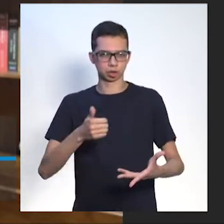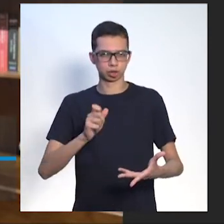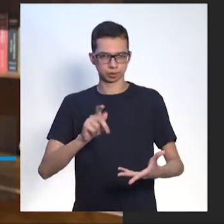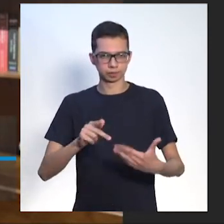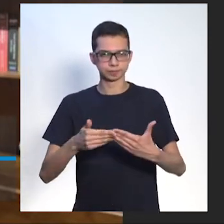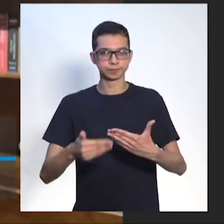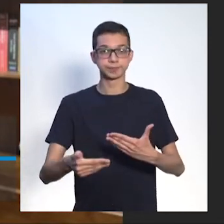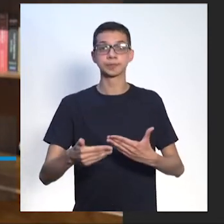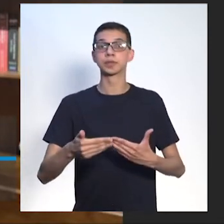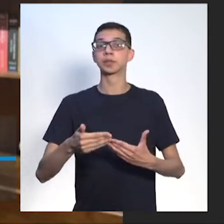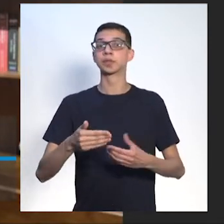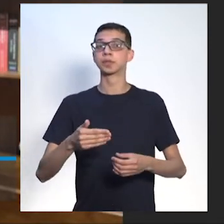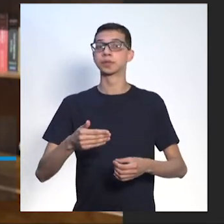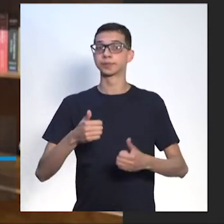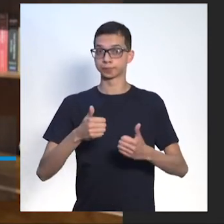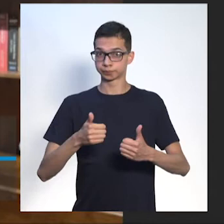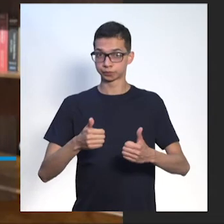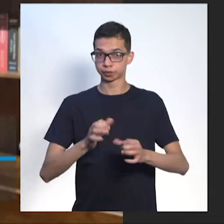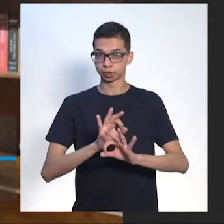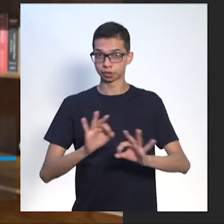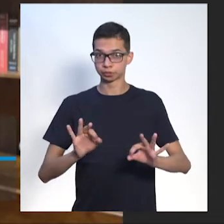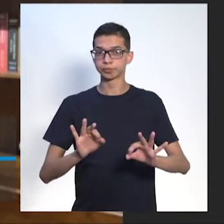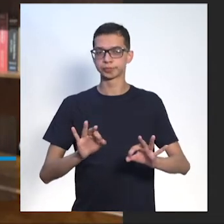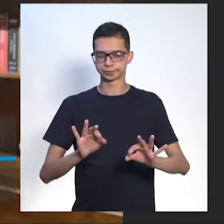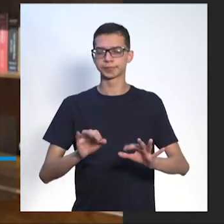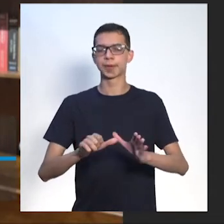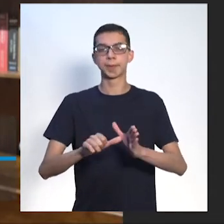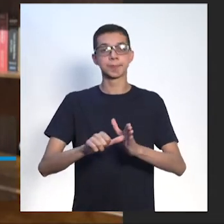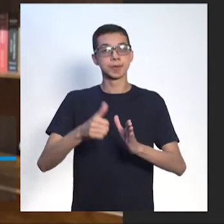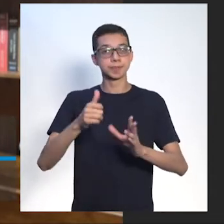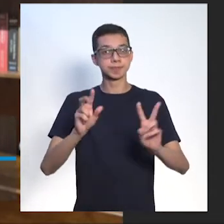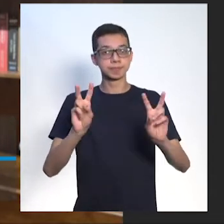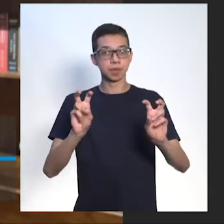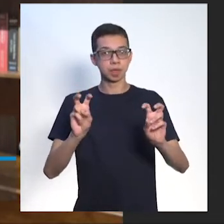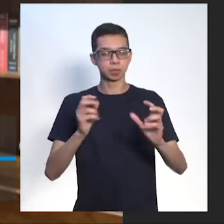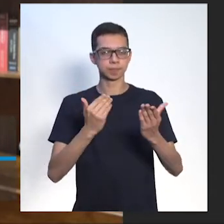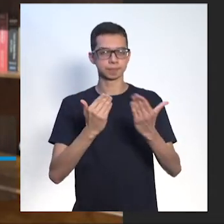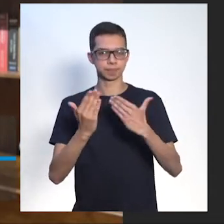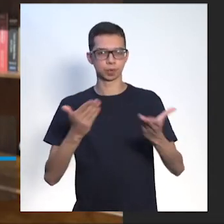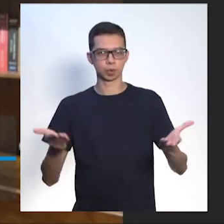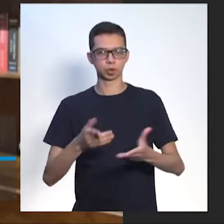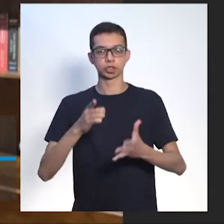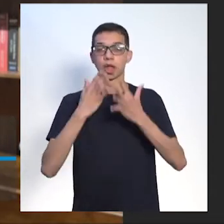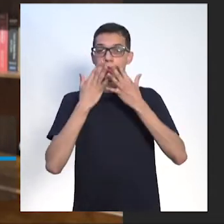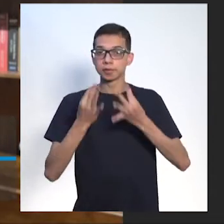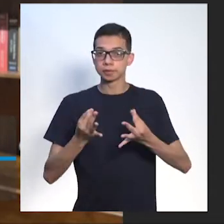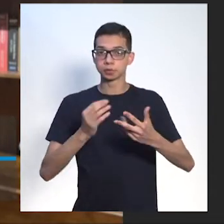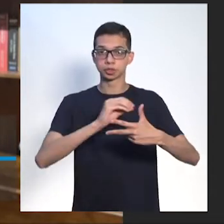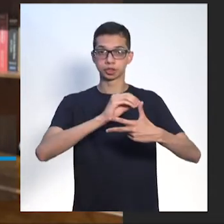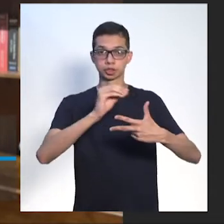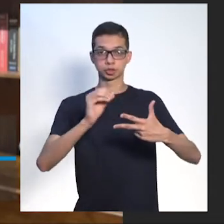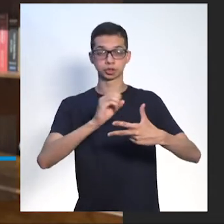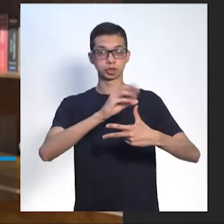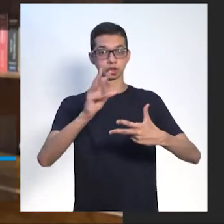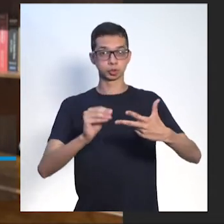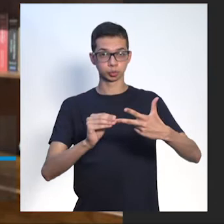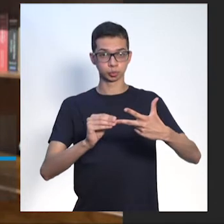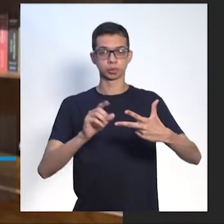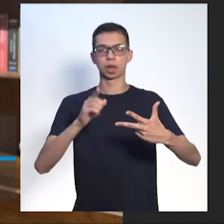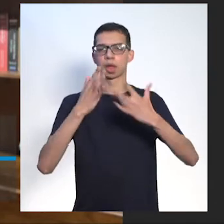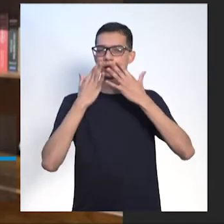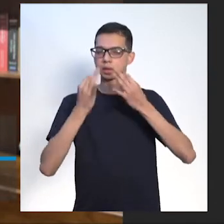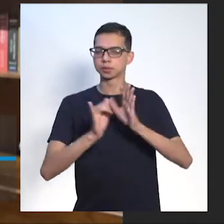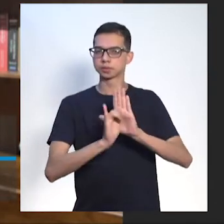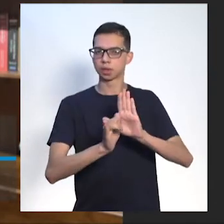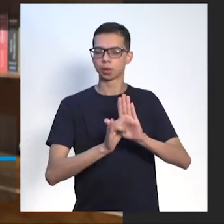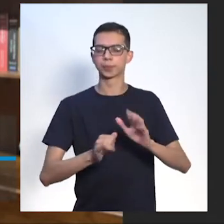Essa é a primeira parte do nosso papo de hoje. Fique atento, acompanhe os editais do SISU, do ProUni e do FIES. E